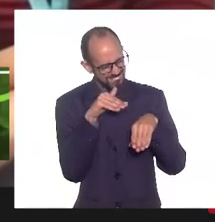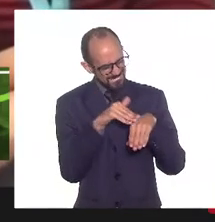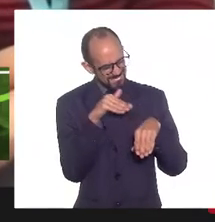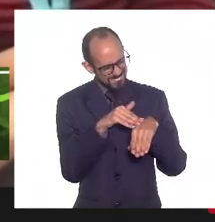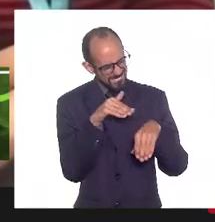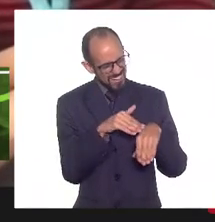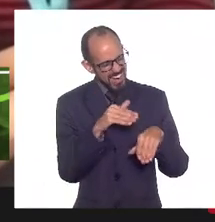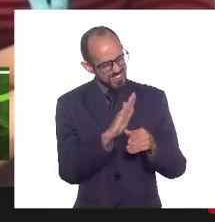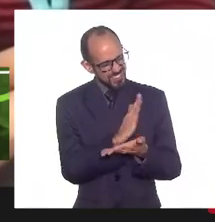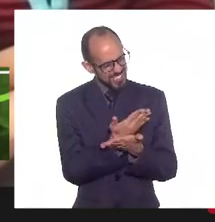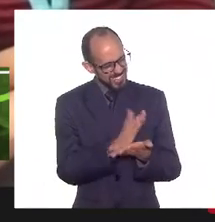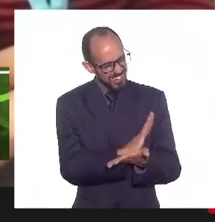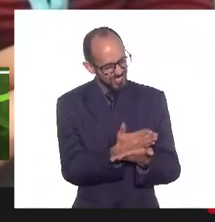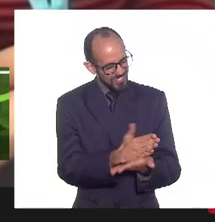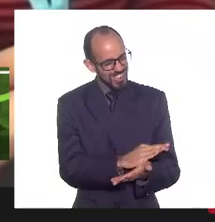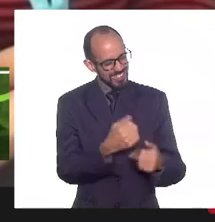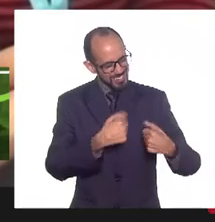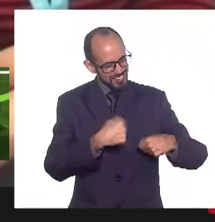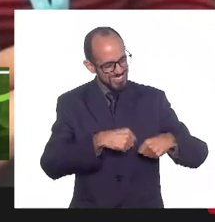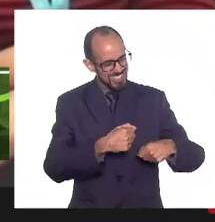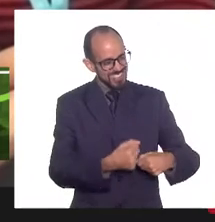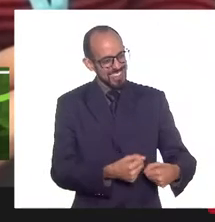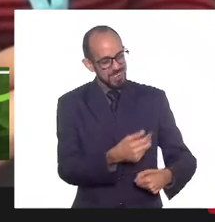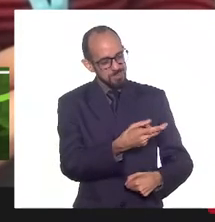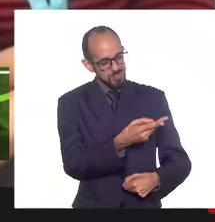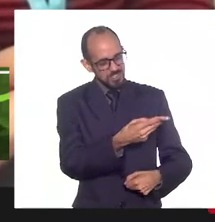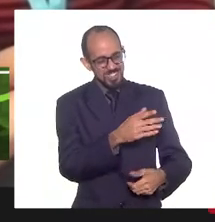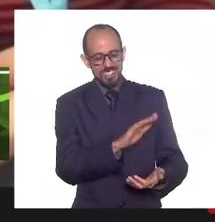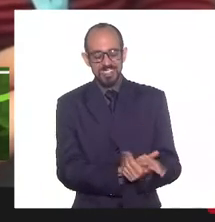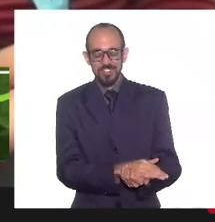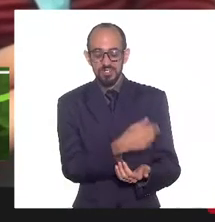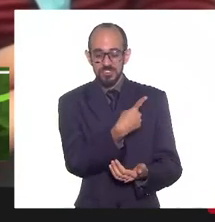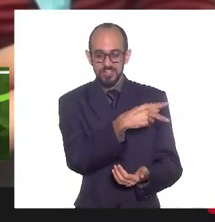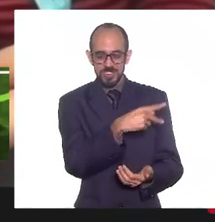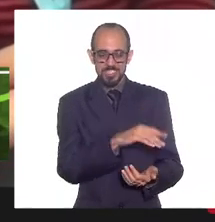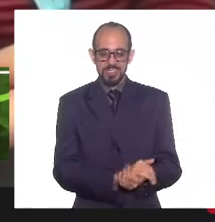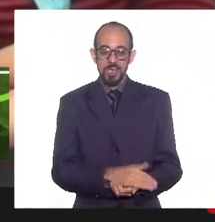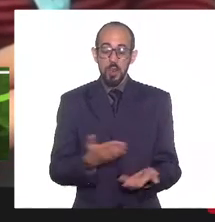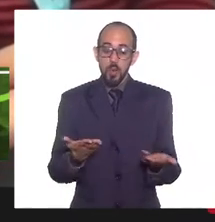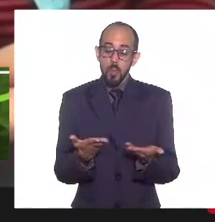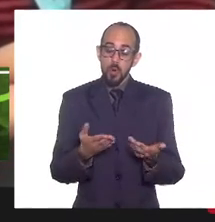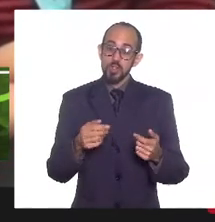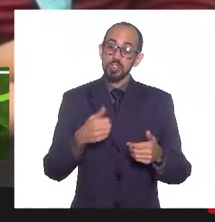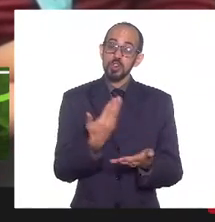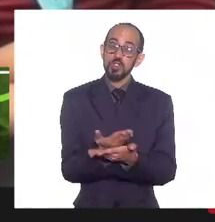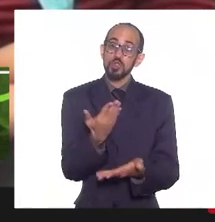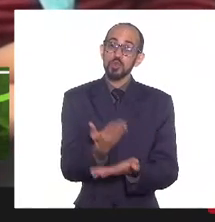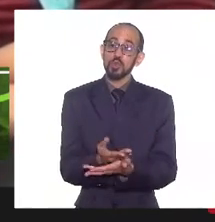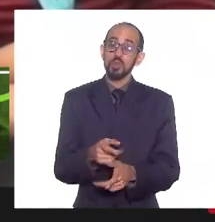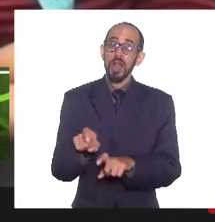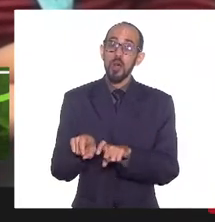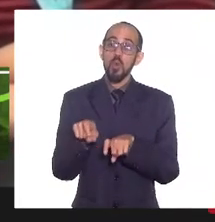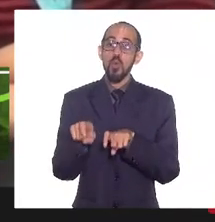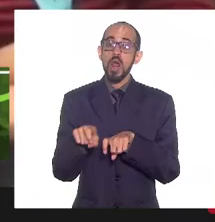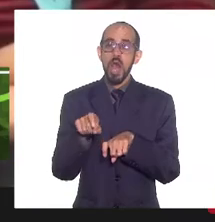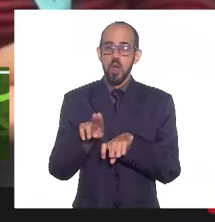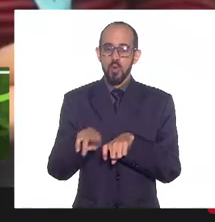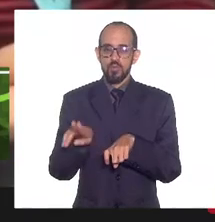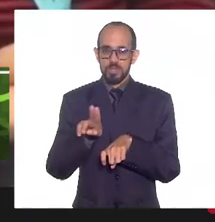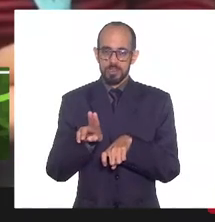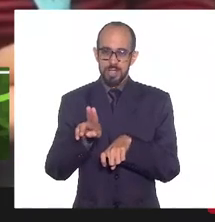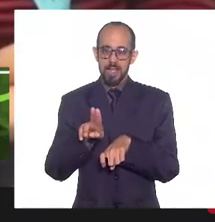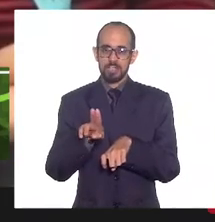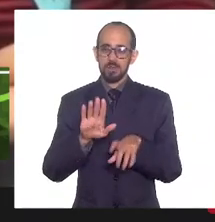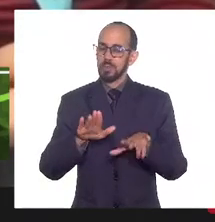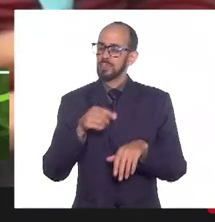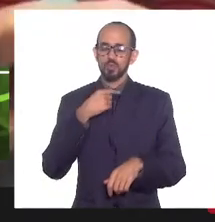precisa muito de vocês hoje eu estudo na universidade rural também é uma universidade que eu trago no meu coração mas